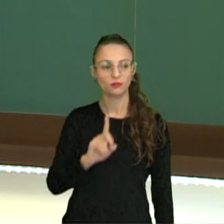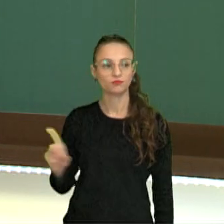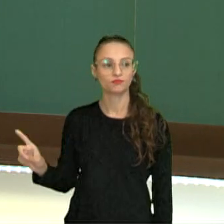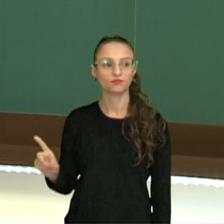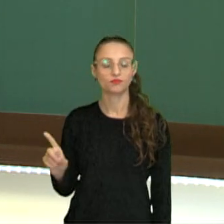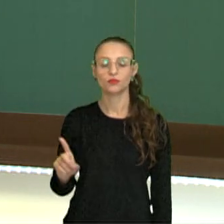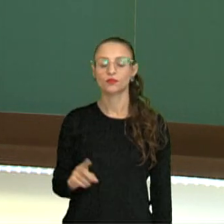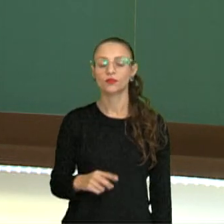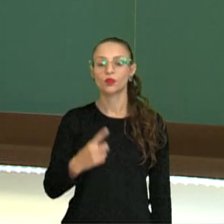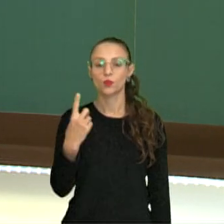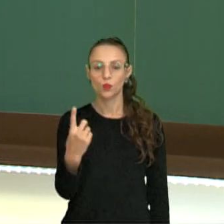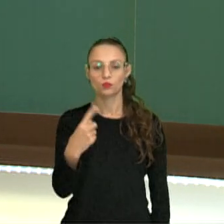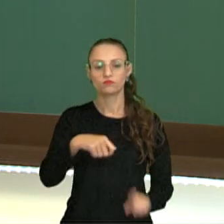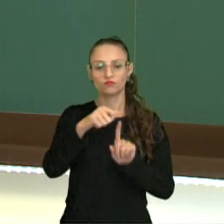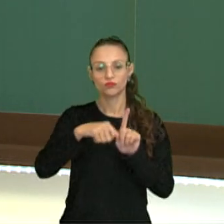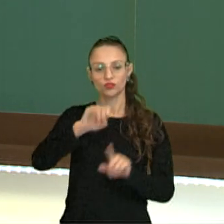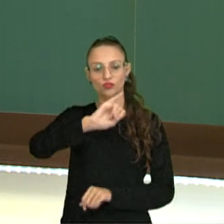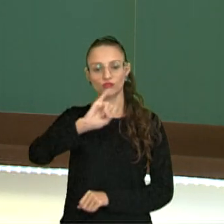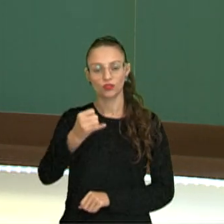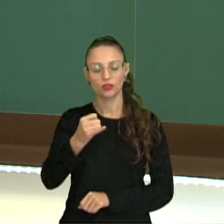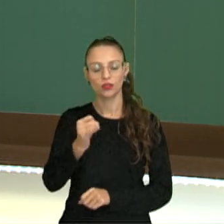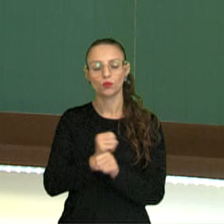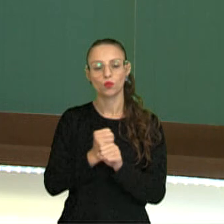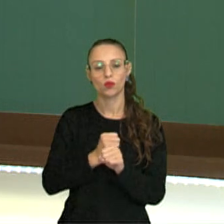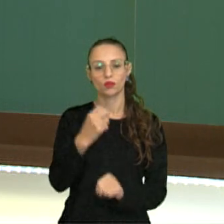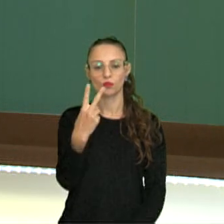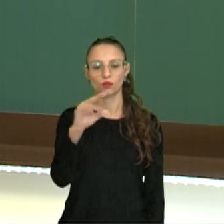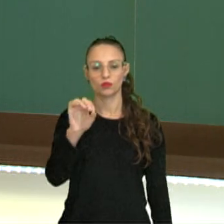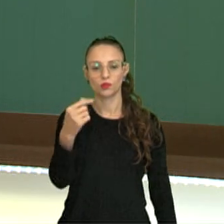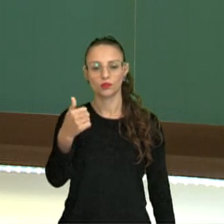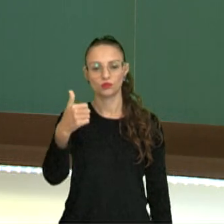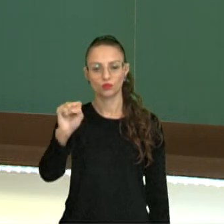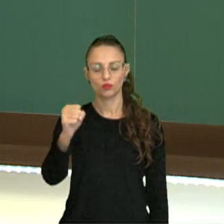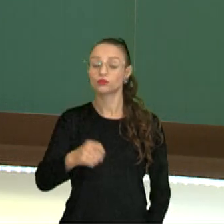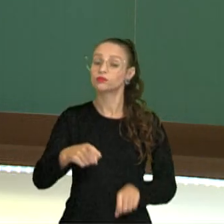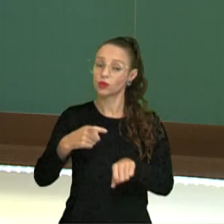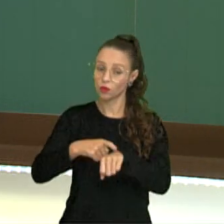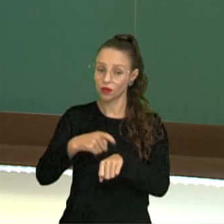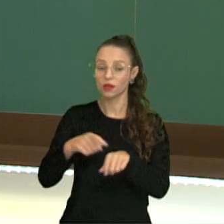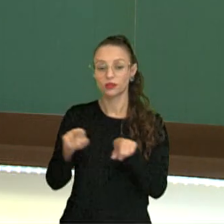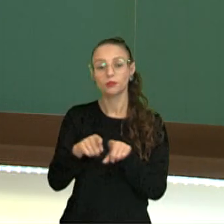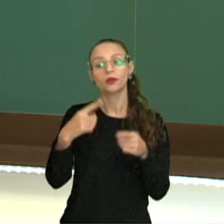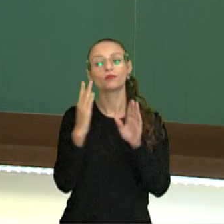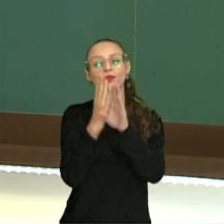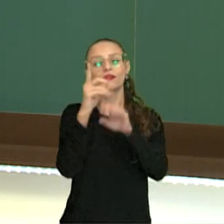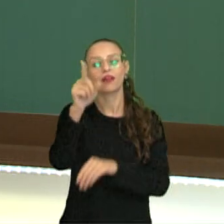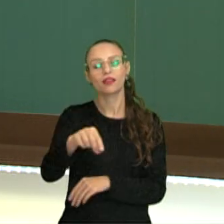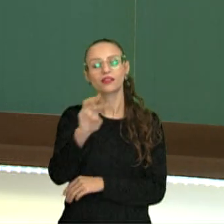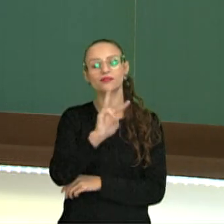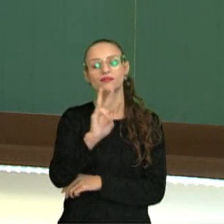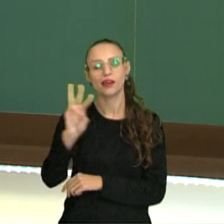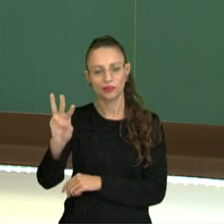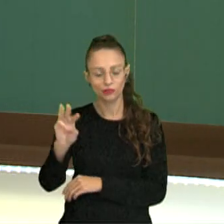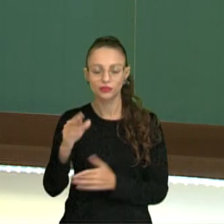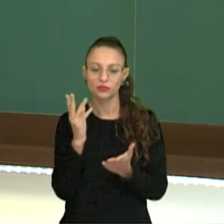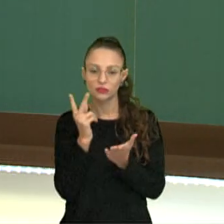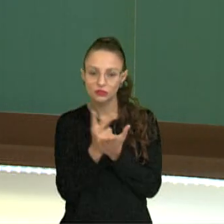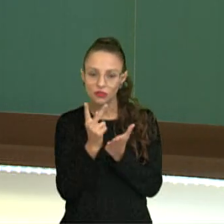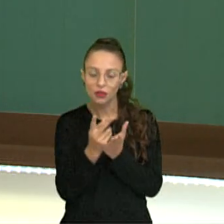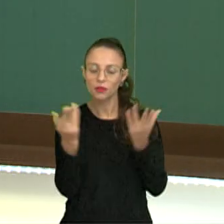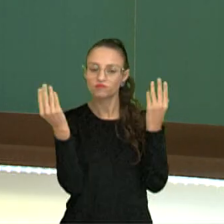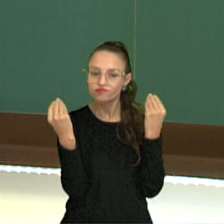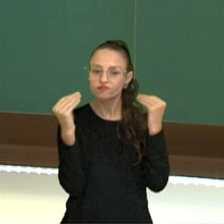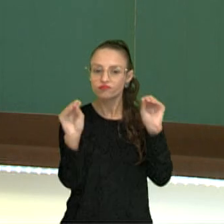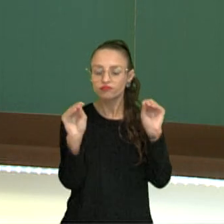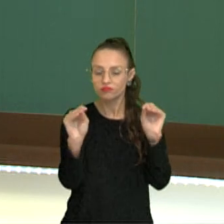1 de janeiro de 2018, e também temos o horário por se tratar de um site, né? Sempre que uma notícia é publicada